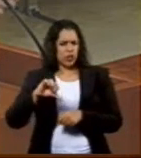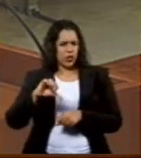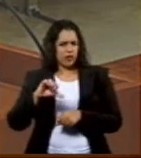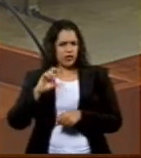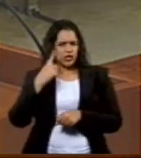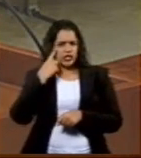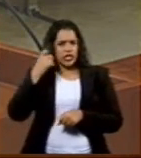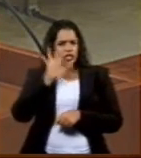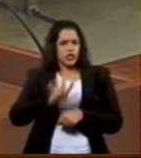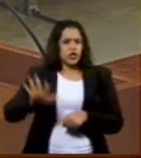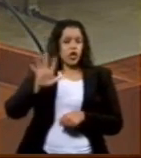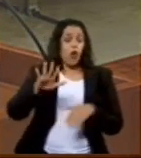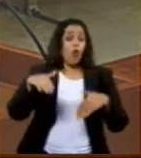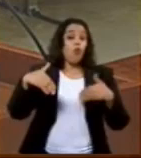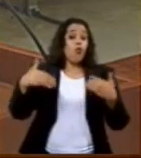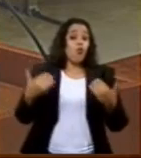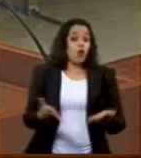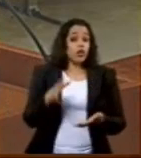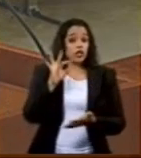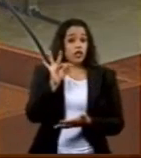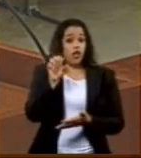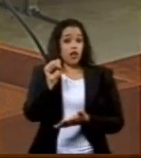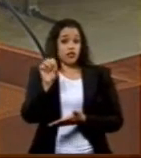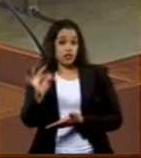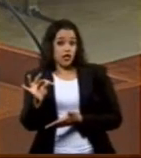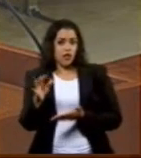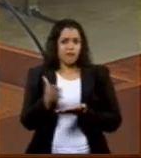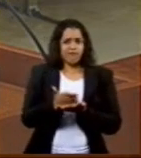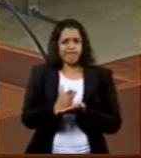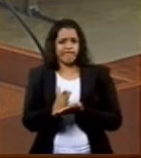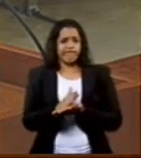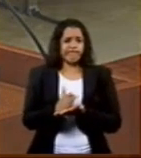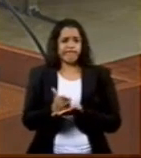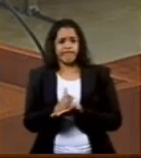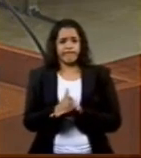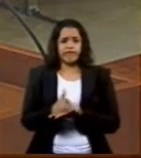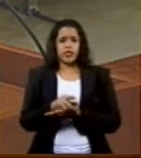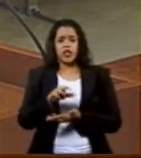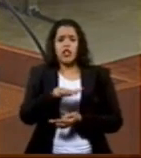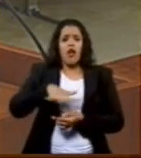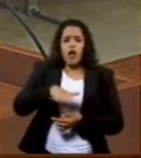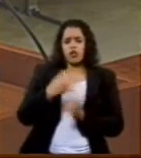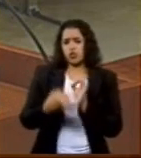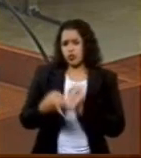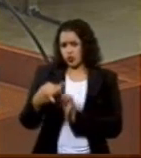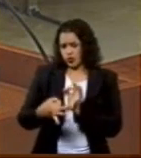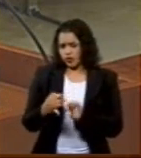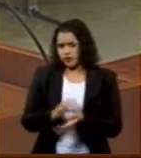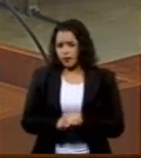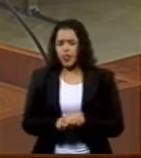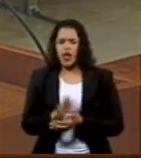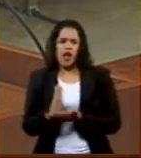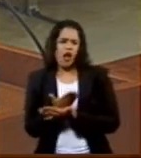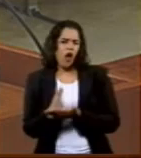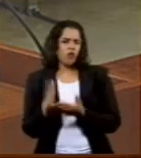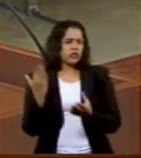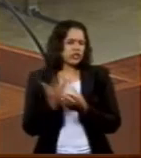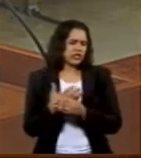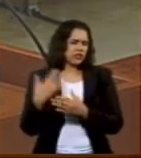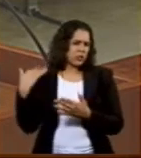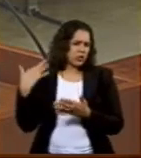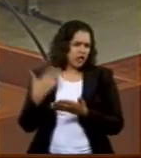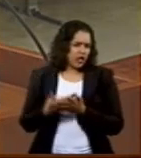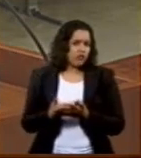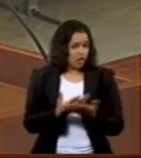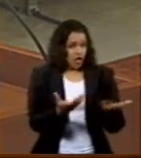geral, quando o TST oscilava em sua jurisprudência. Há alguns acórdons a